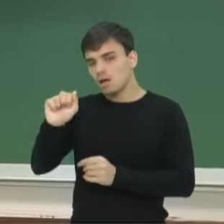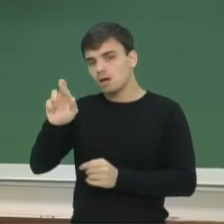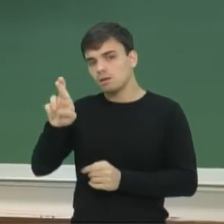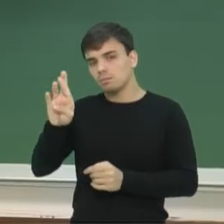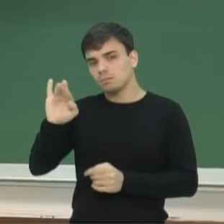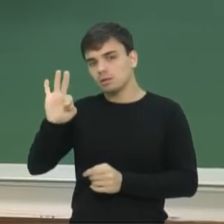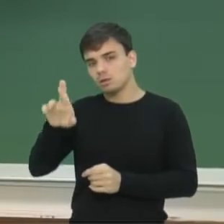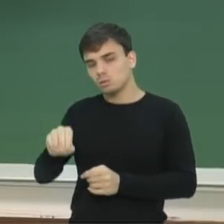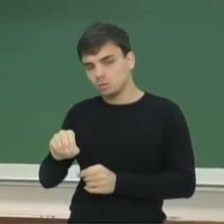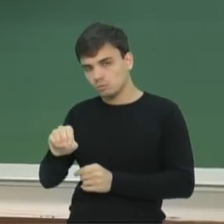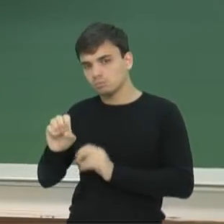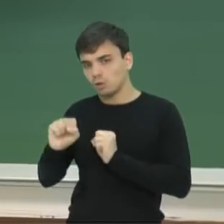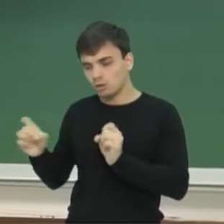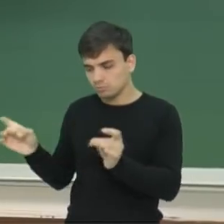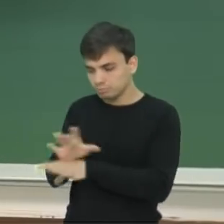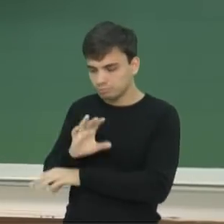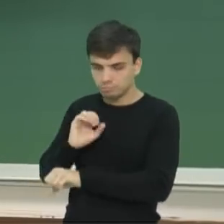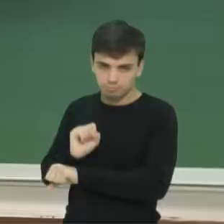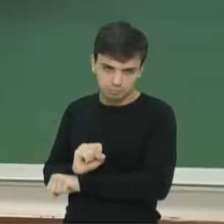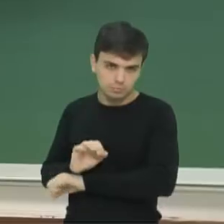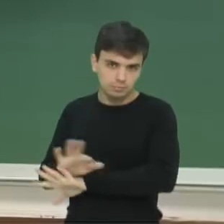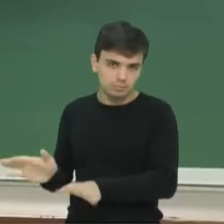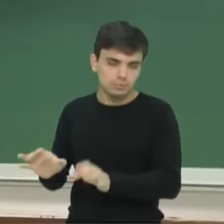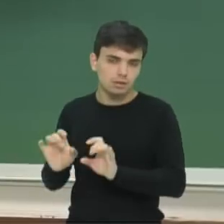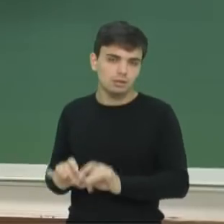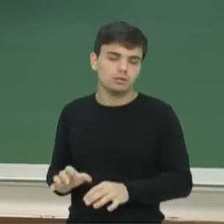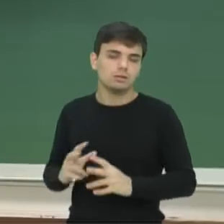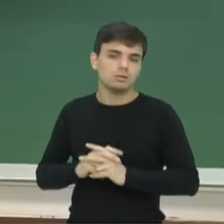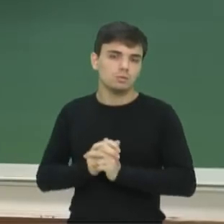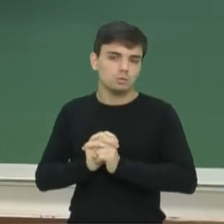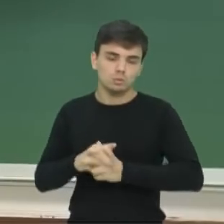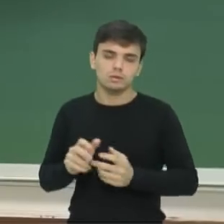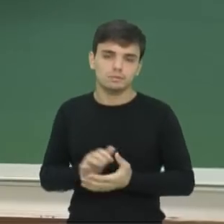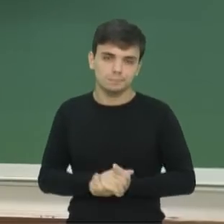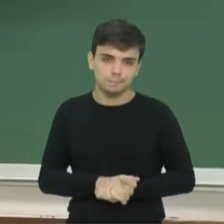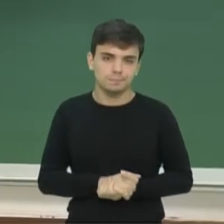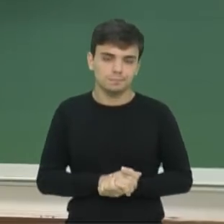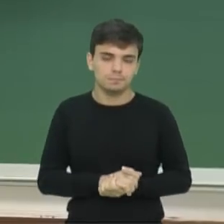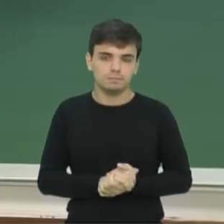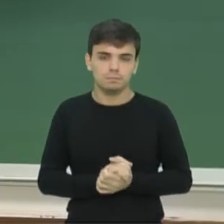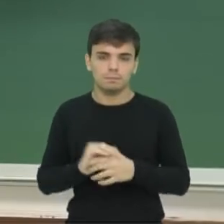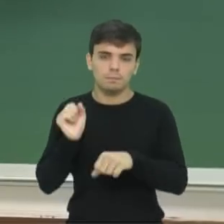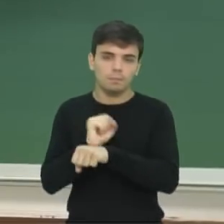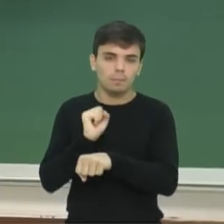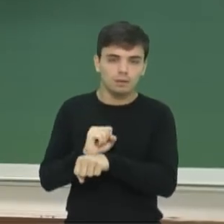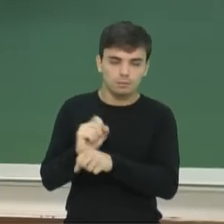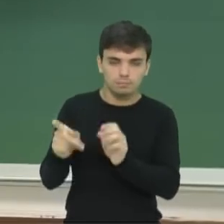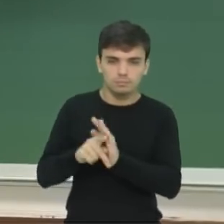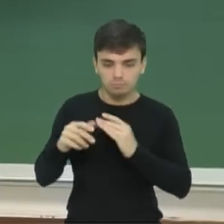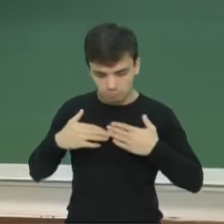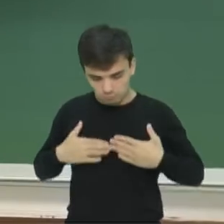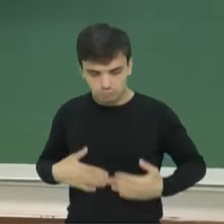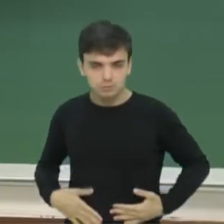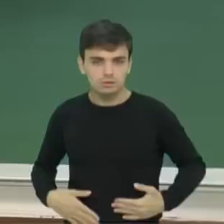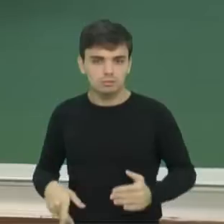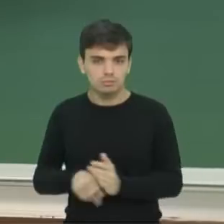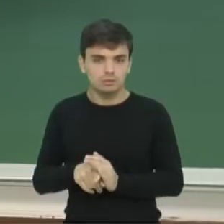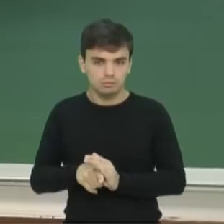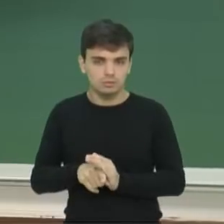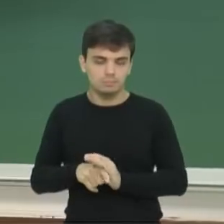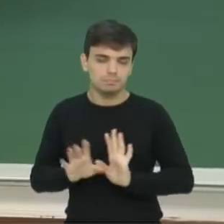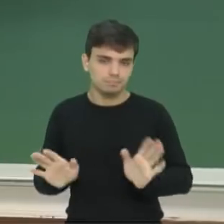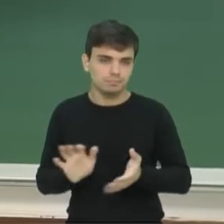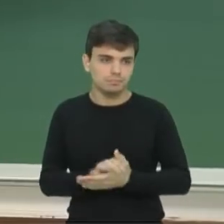às vezes o atleta acaba não desistindo e para preservar, salvaguardar a integridade física do atleta, a arbitragem